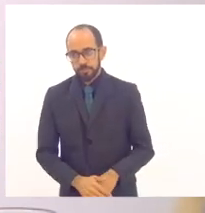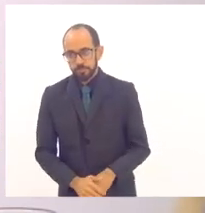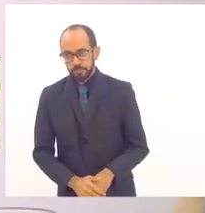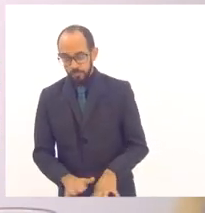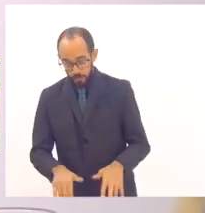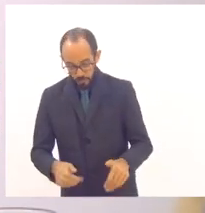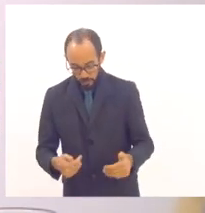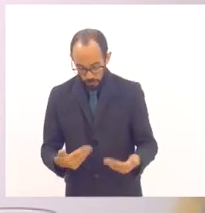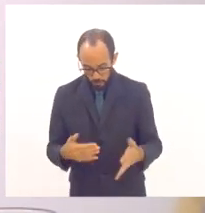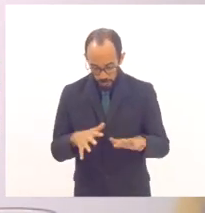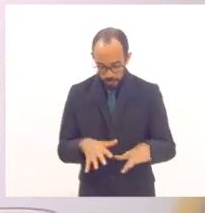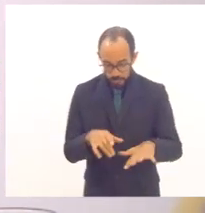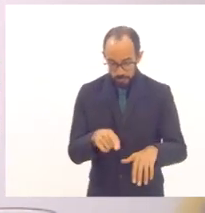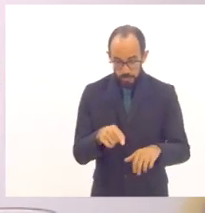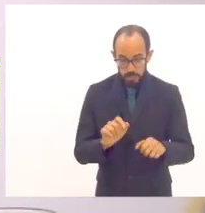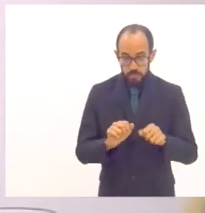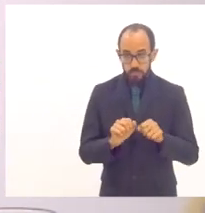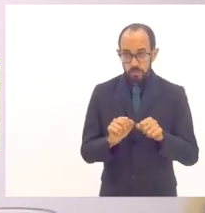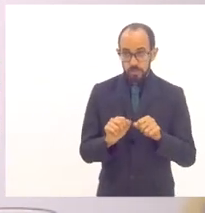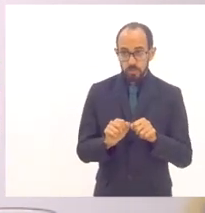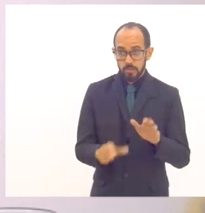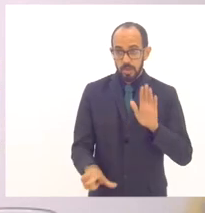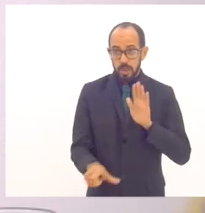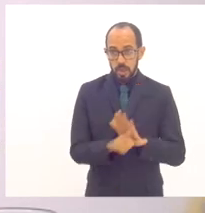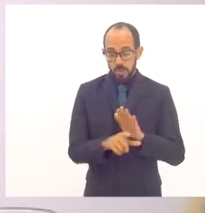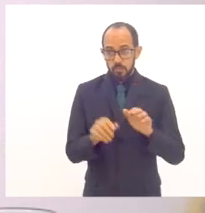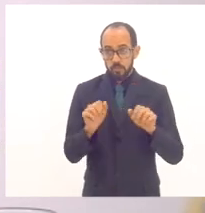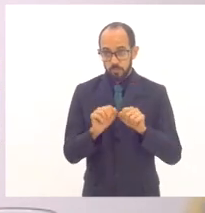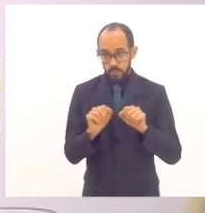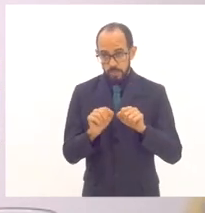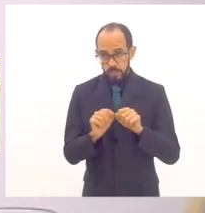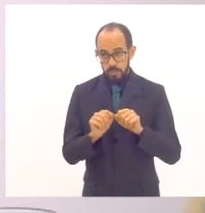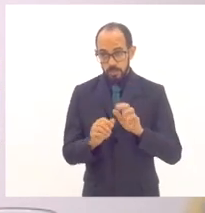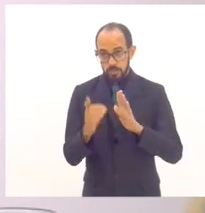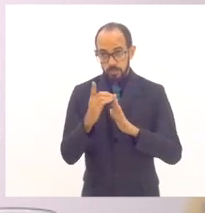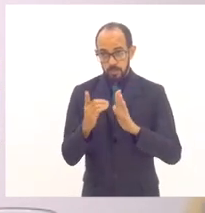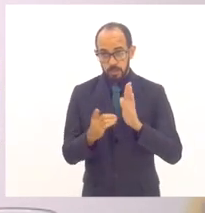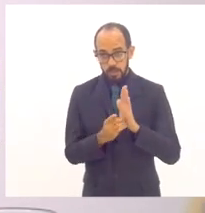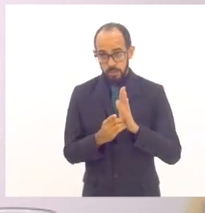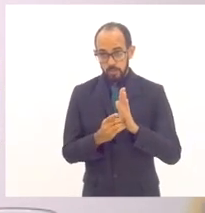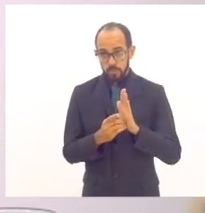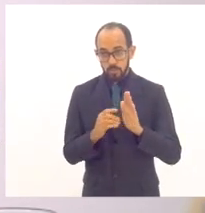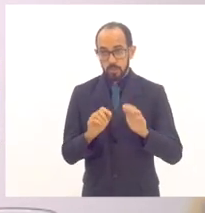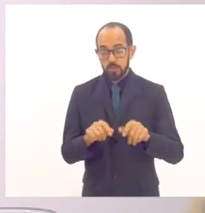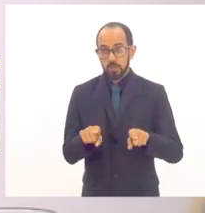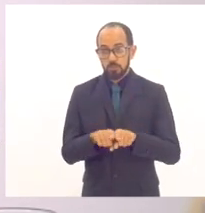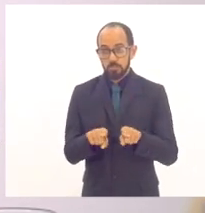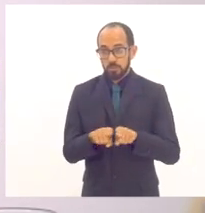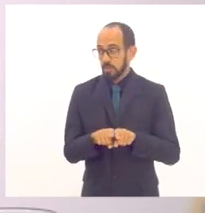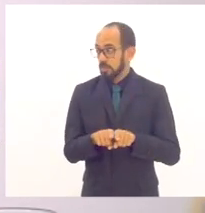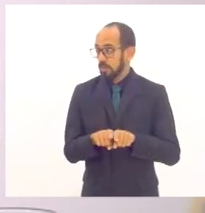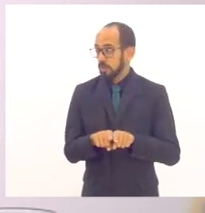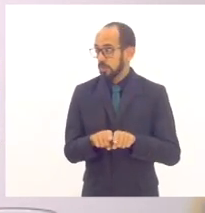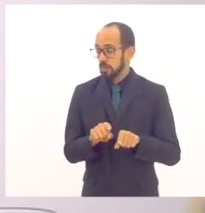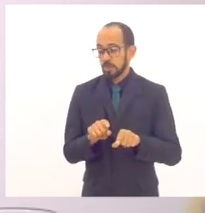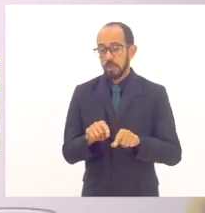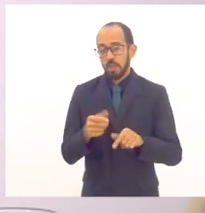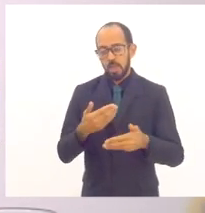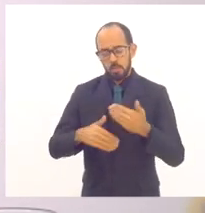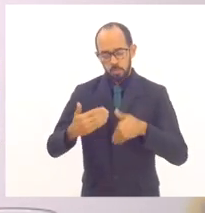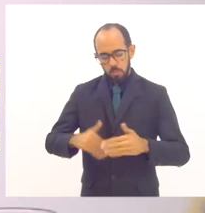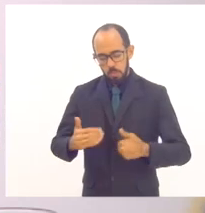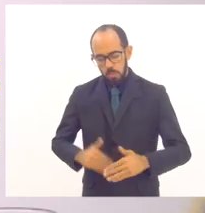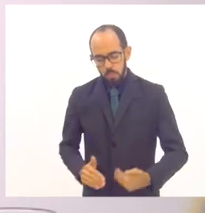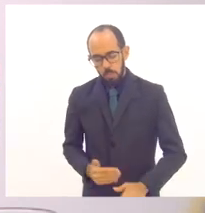Do jeito que está, do jeito que a lei passou, e do jeito que o decreto está, isso sim é um retrocesso